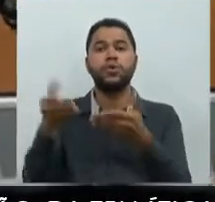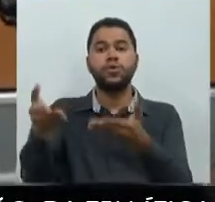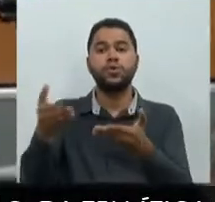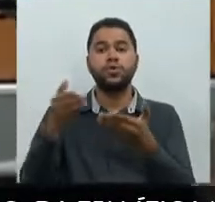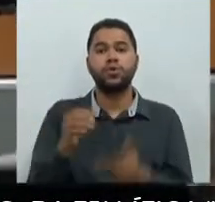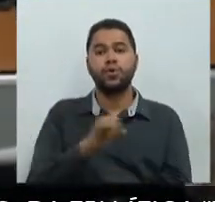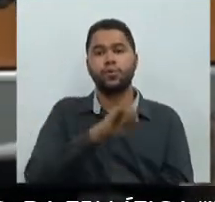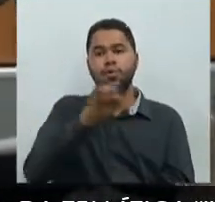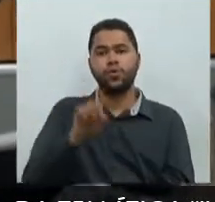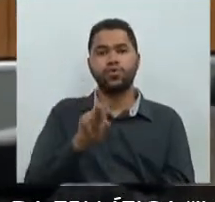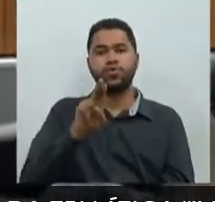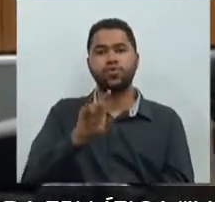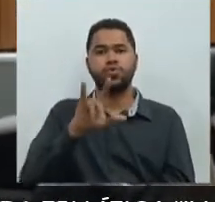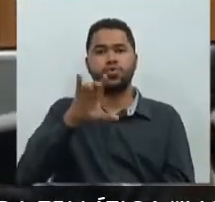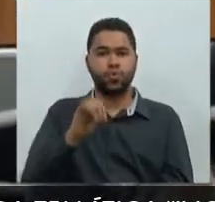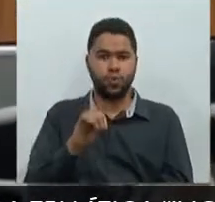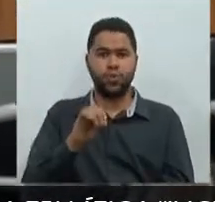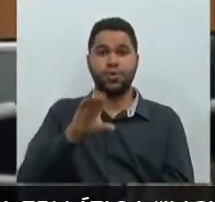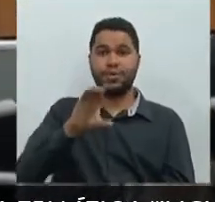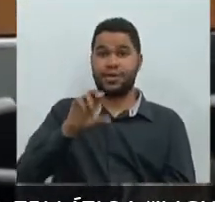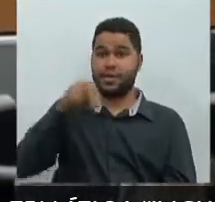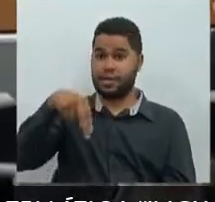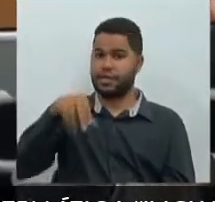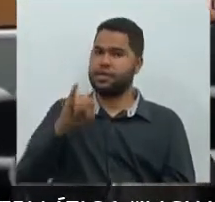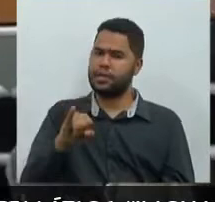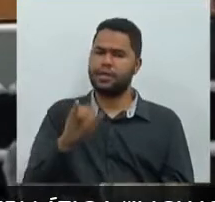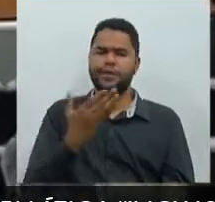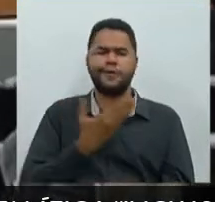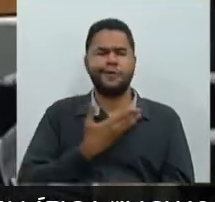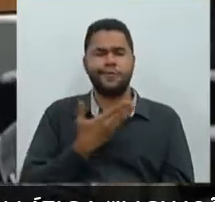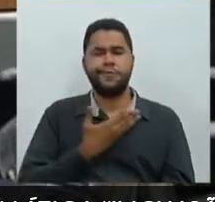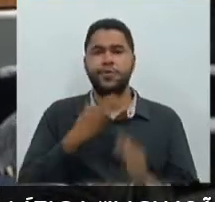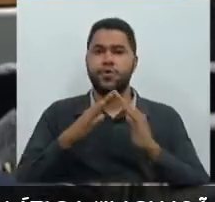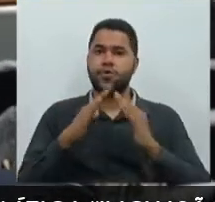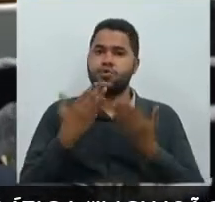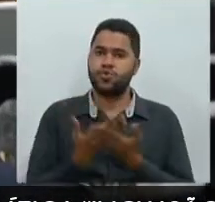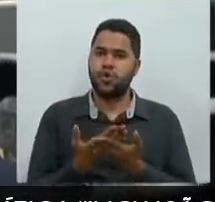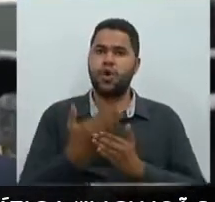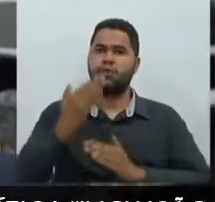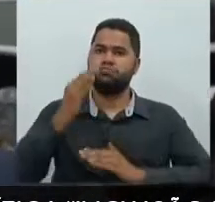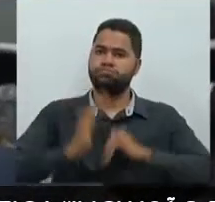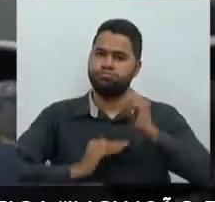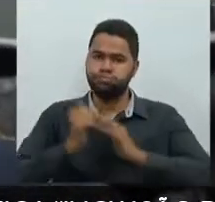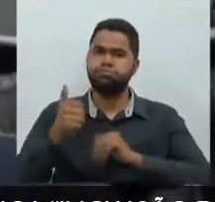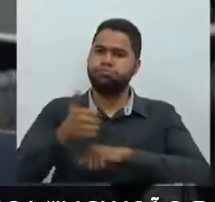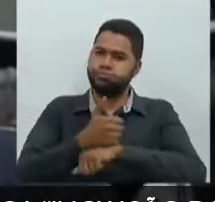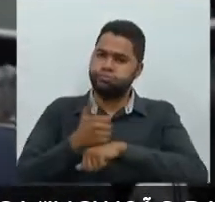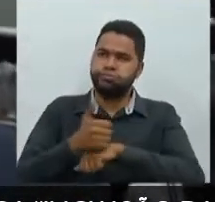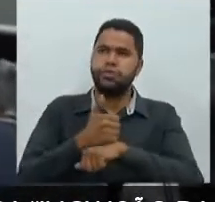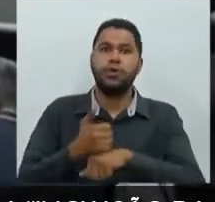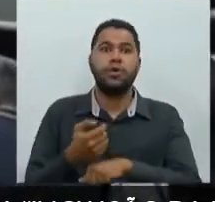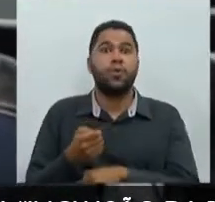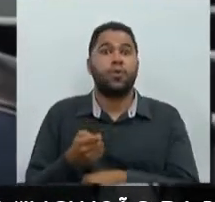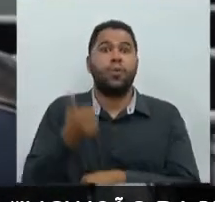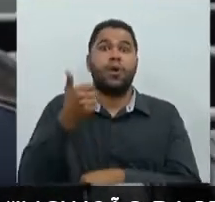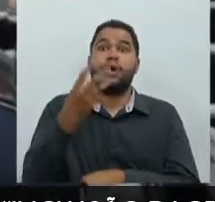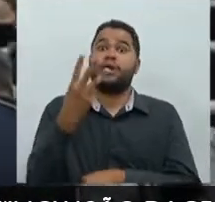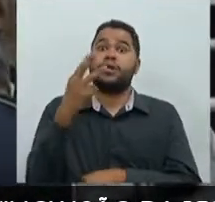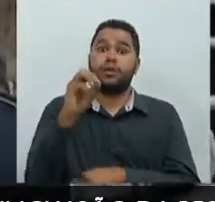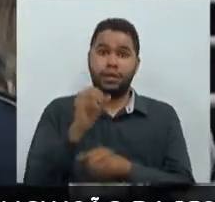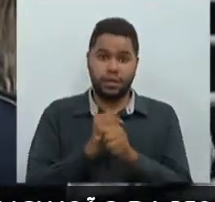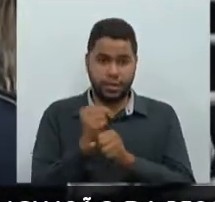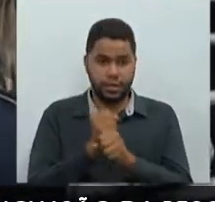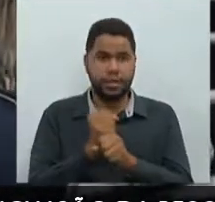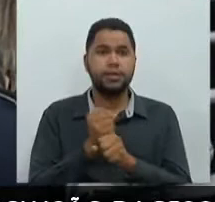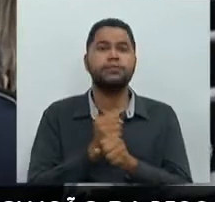do CNI, outro grande amigo, né? Essa escola de profissionalização que tem aí quase 30 anos, uma